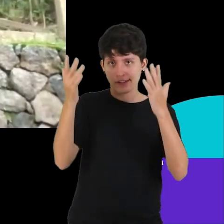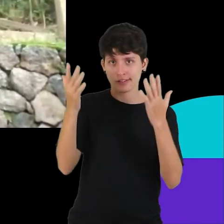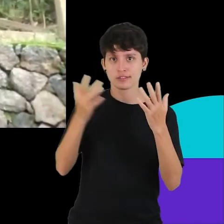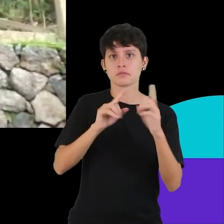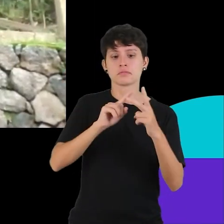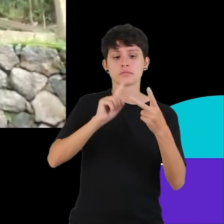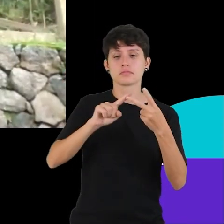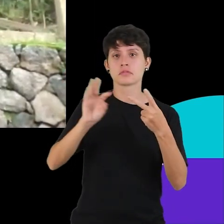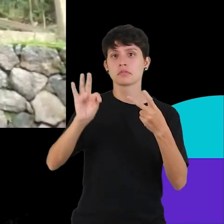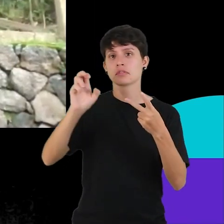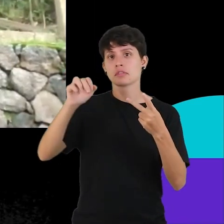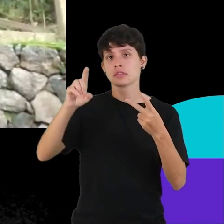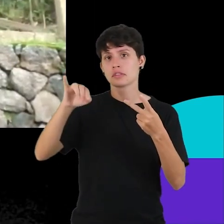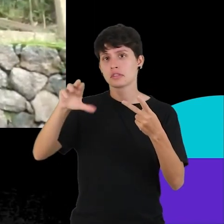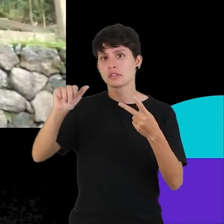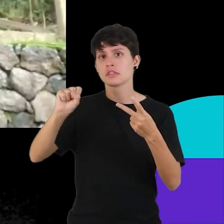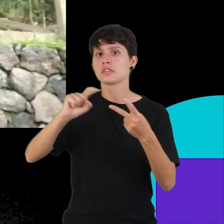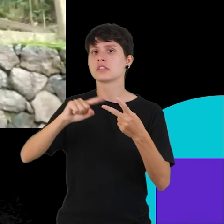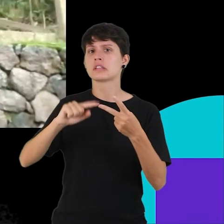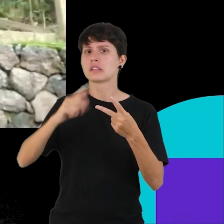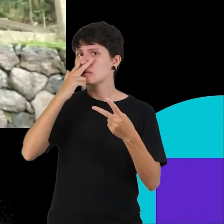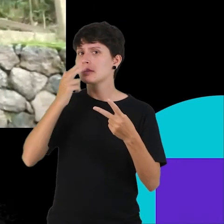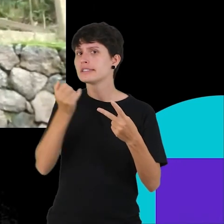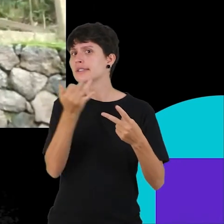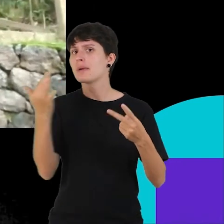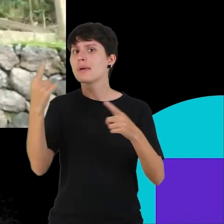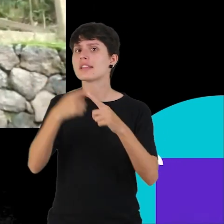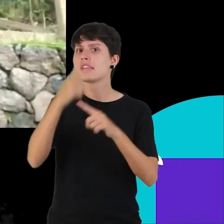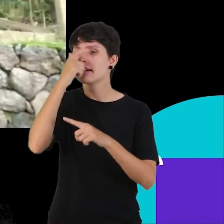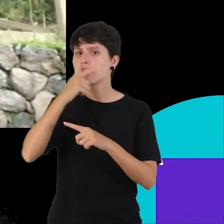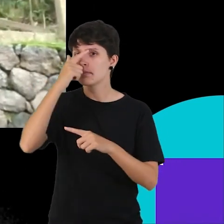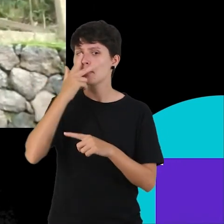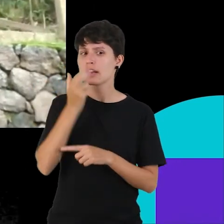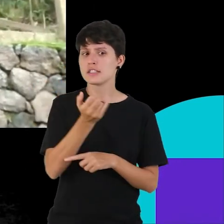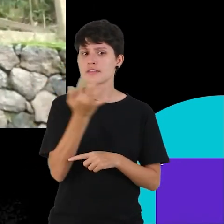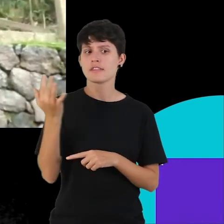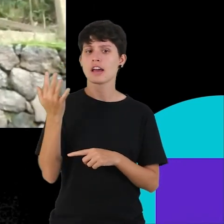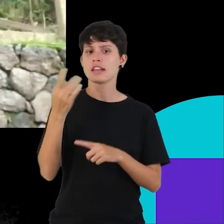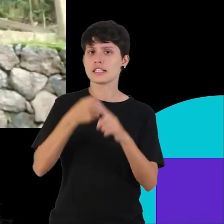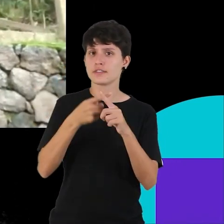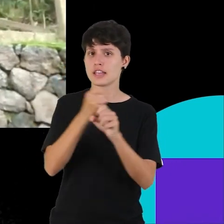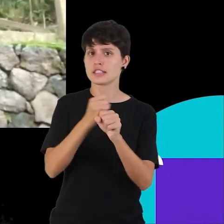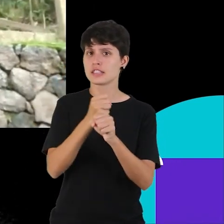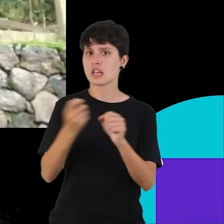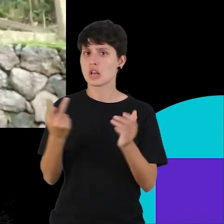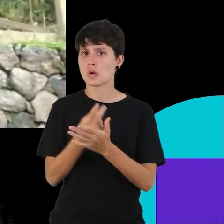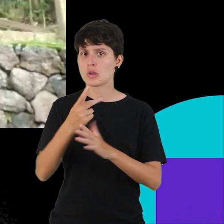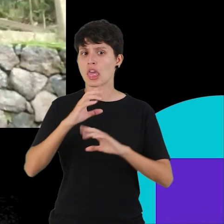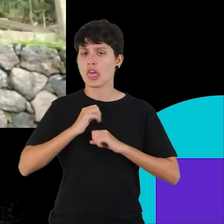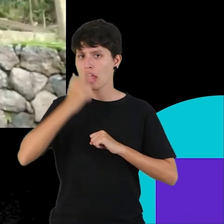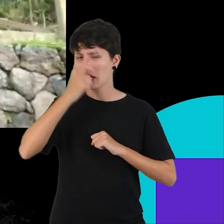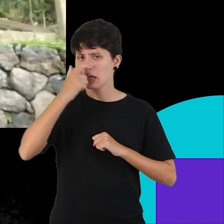aqui nesse sistema e mudasse a percepção das pessoas como elas veem alimentos, no sentido mais cultural, a